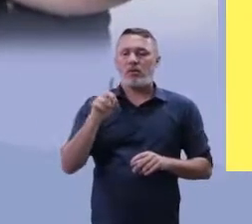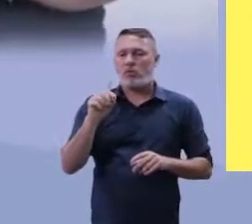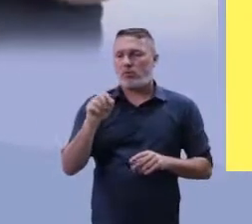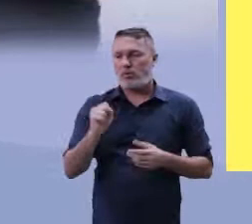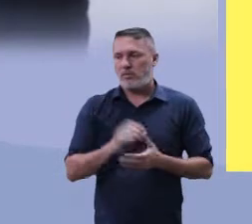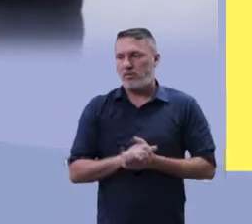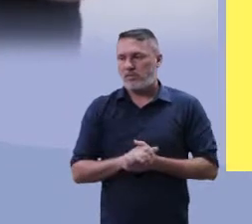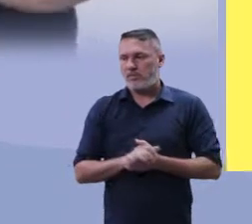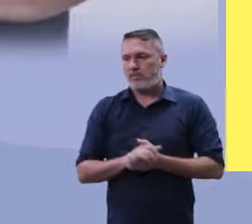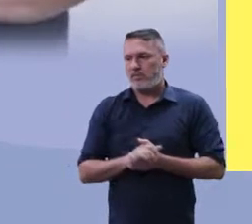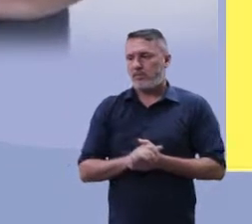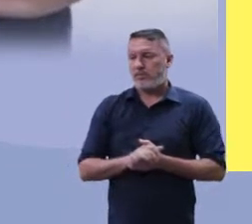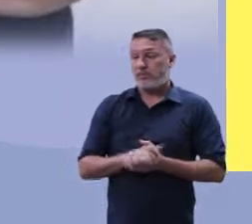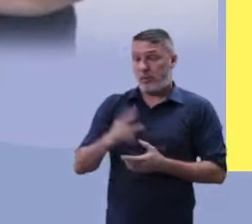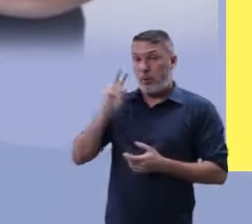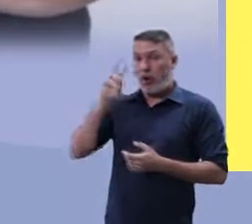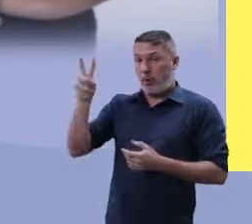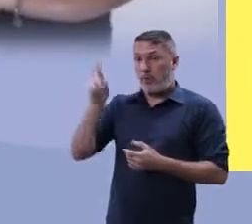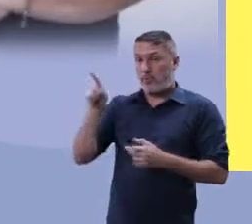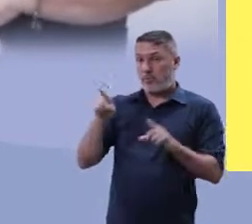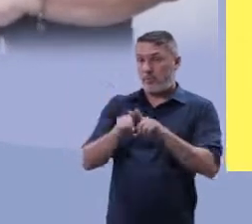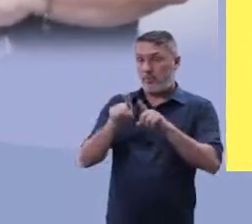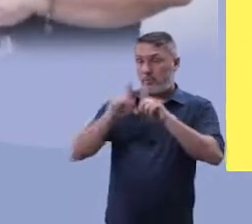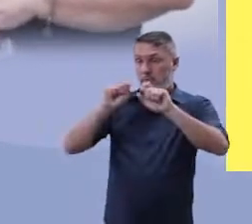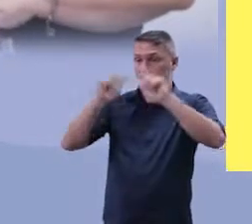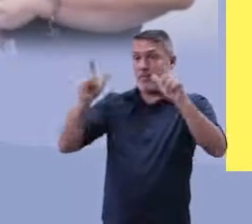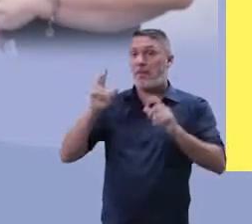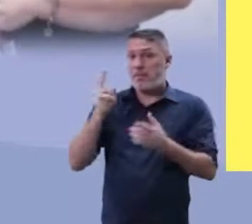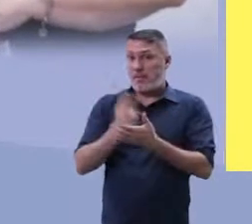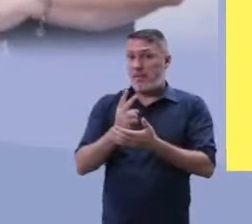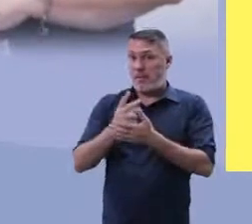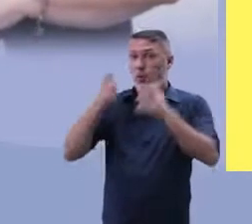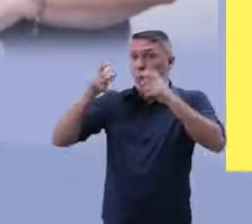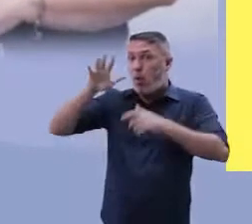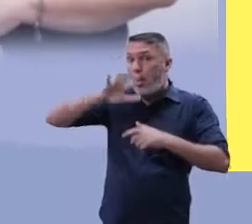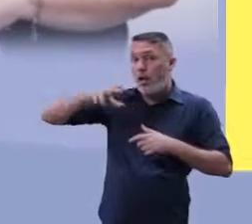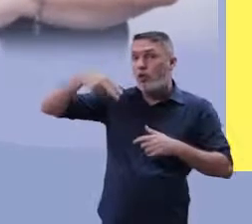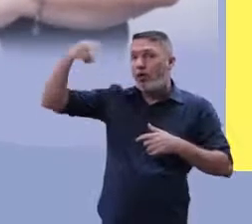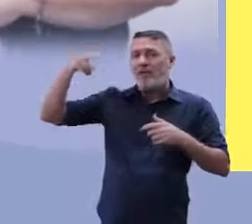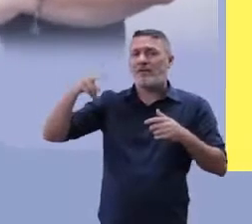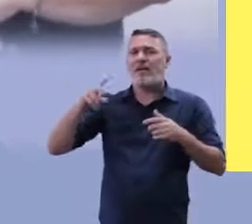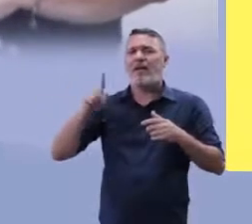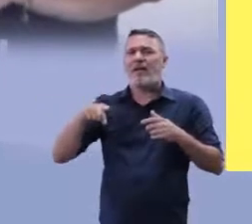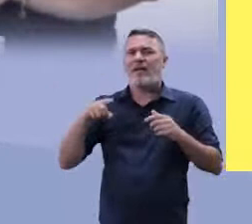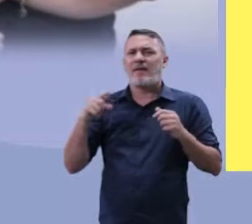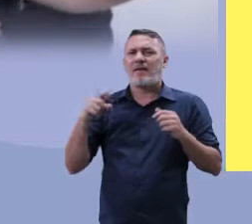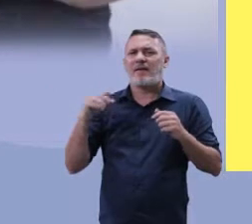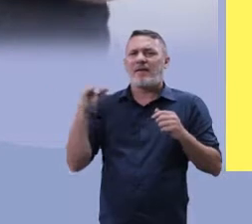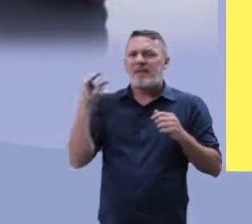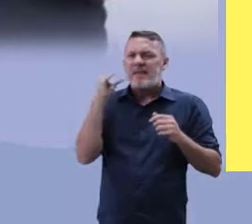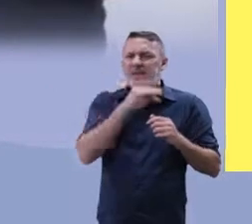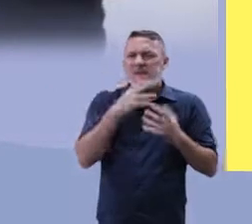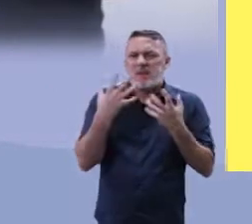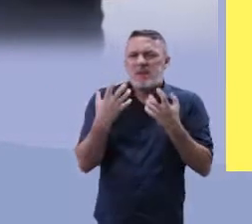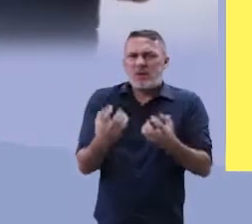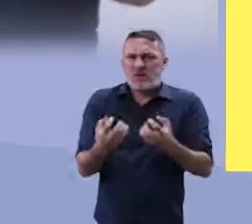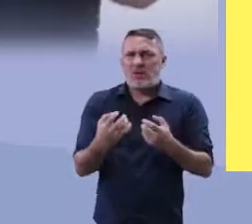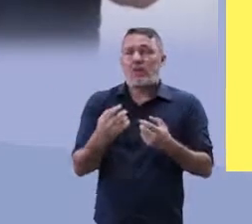Canudos. Observe, lá também na região Nordeste, na região do Sertão, aqueles que